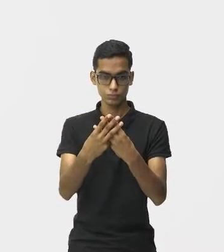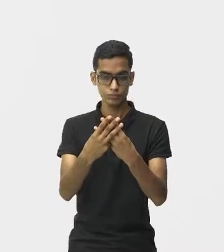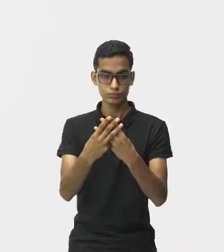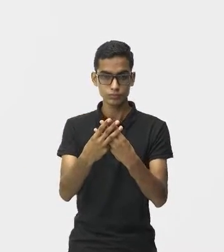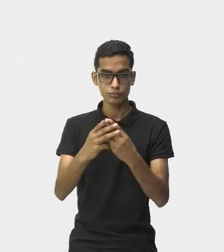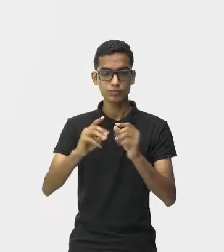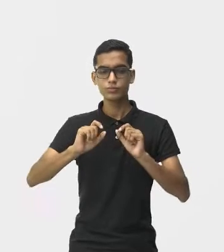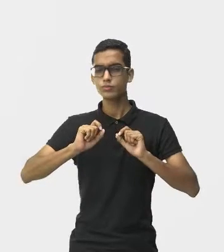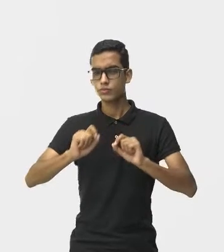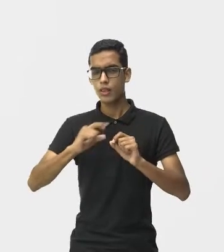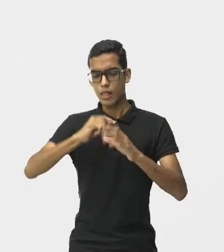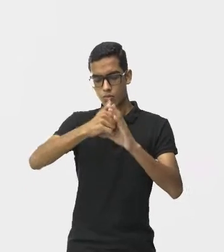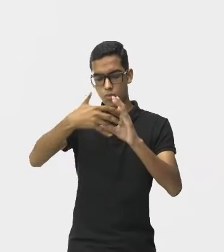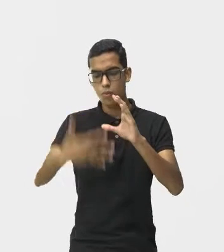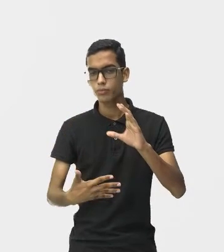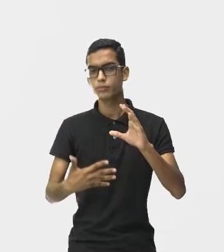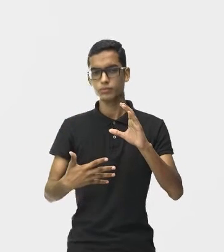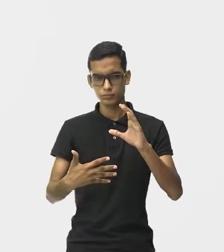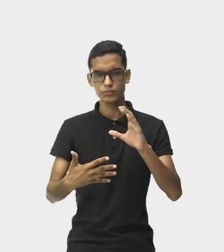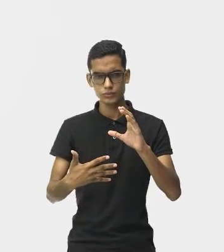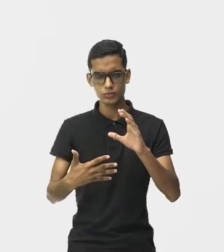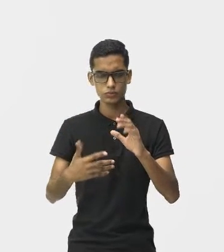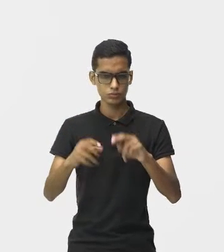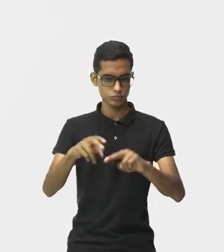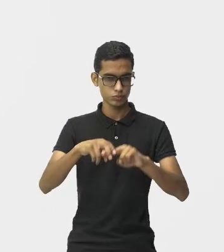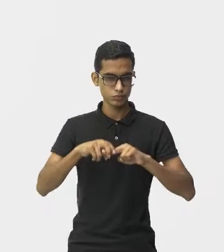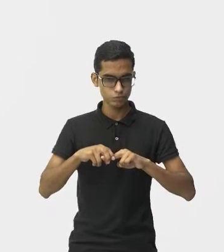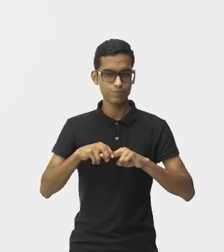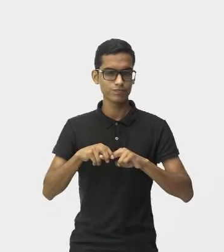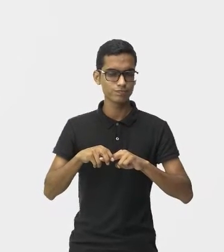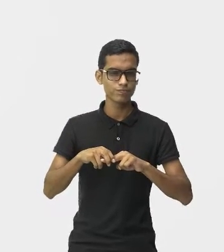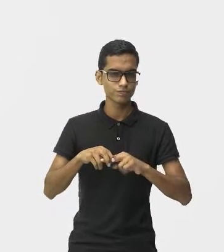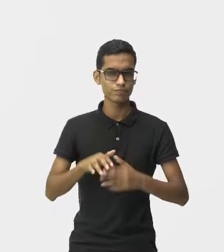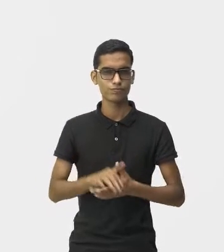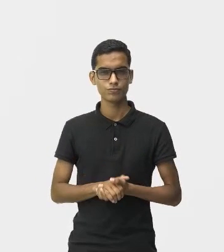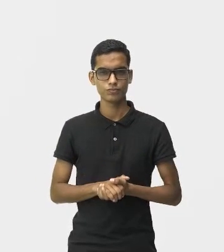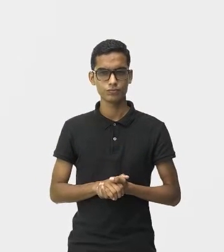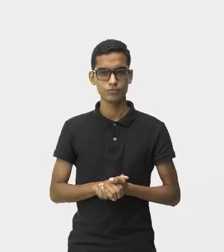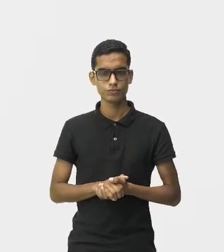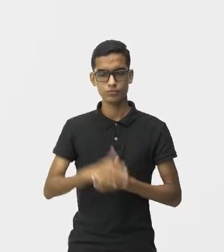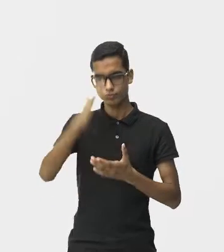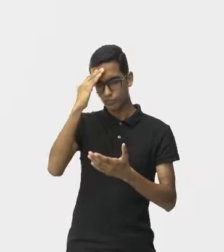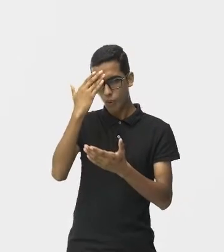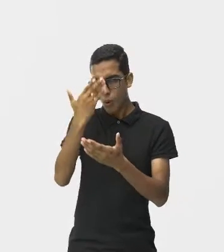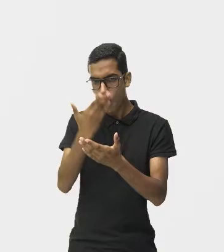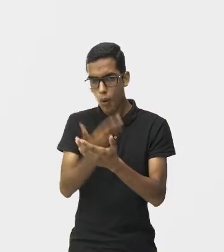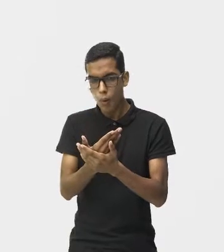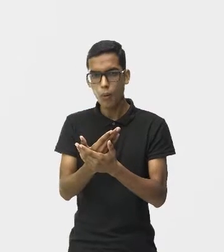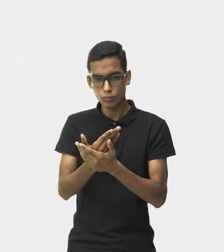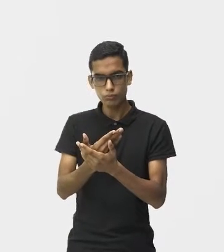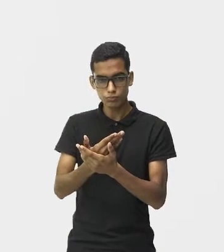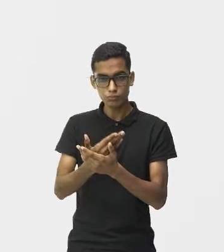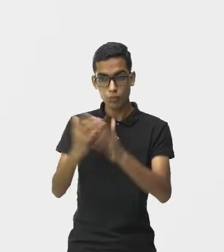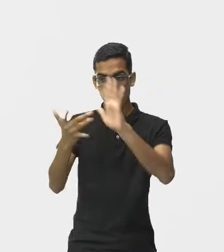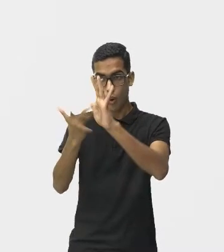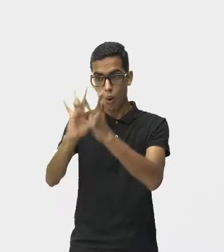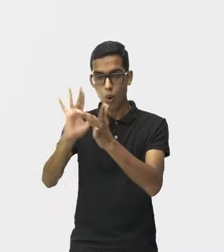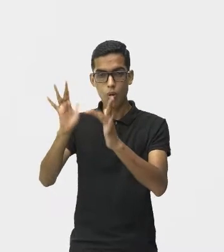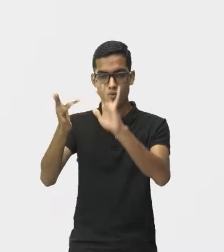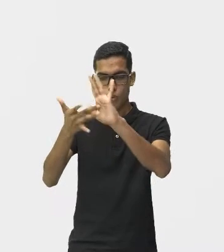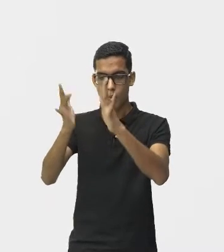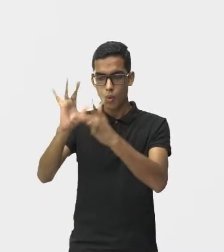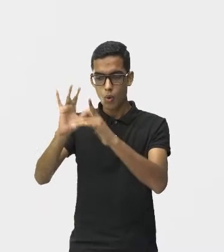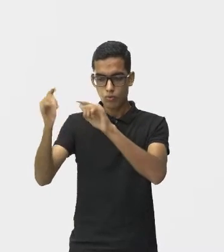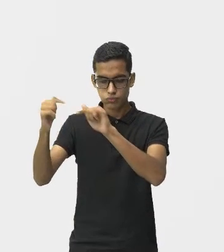que se caracteriza pela adoração pela crença da ressurreição de Jesus, e